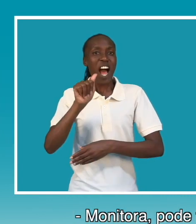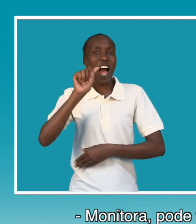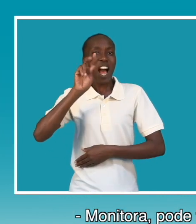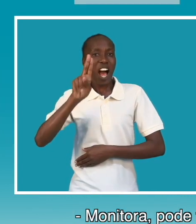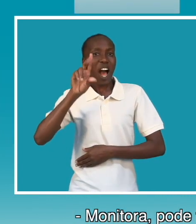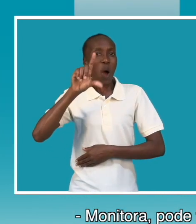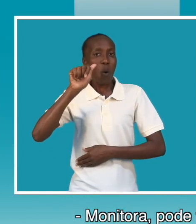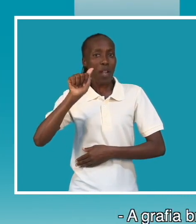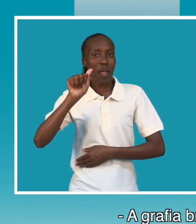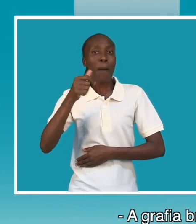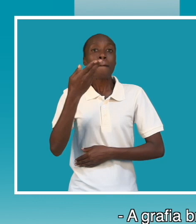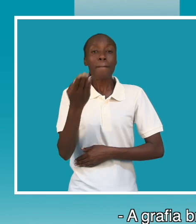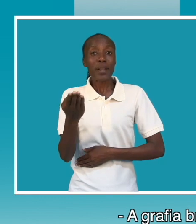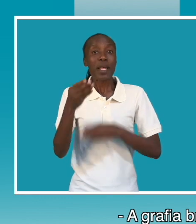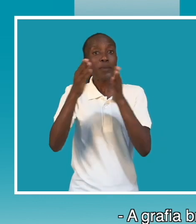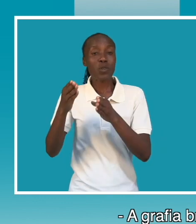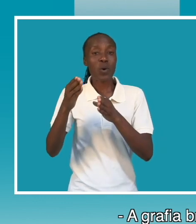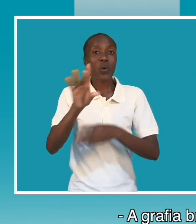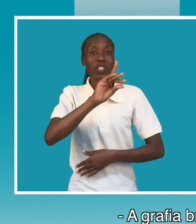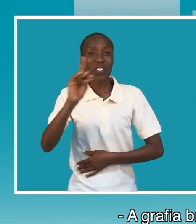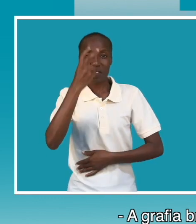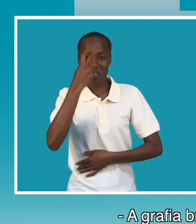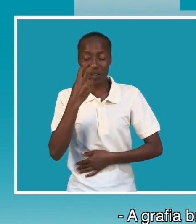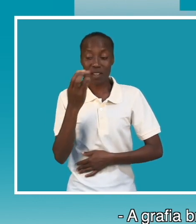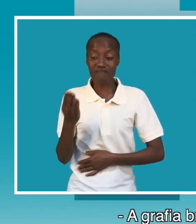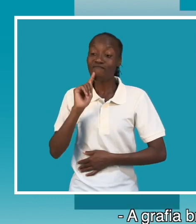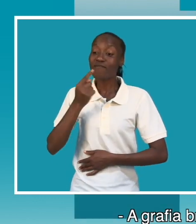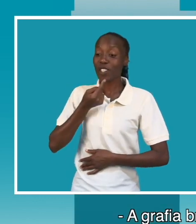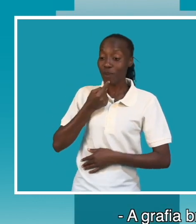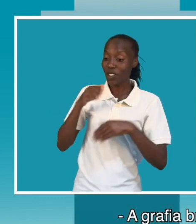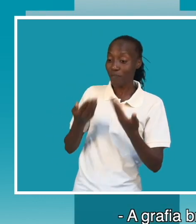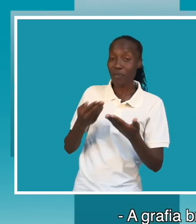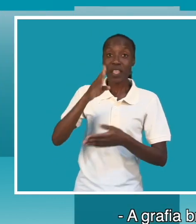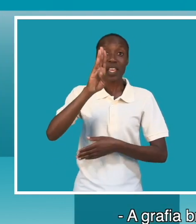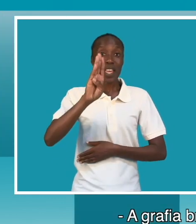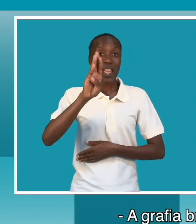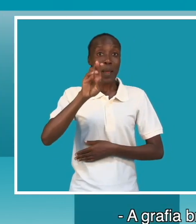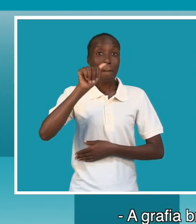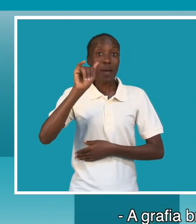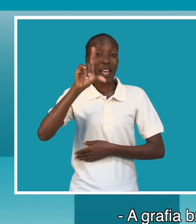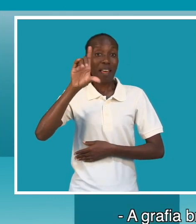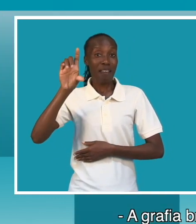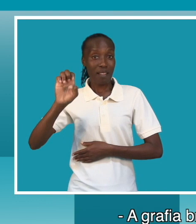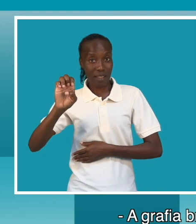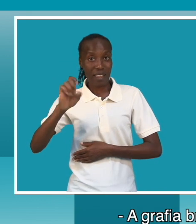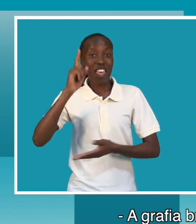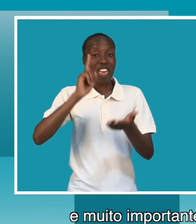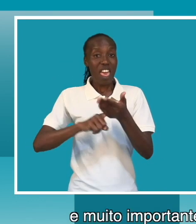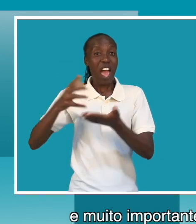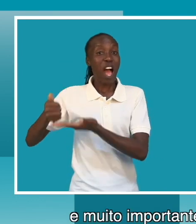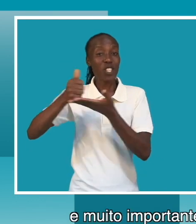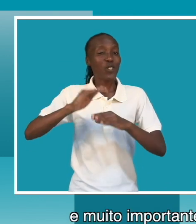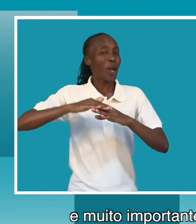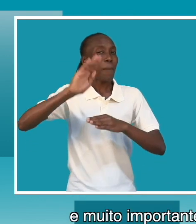deficiência visual? Braille é uma ajuda muito grande para a deficiência visual